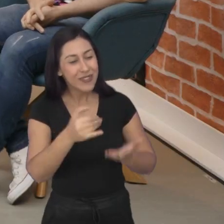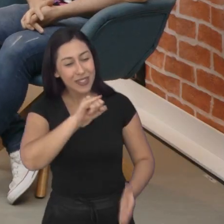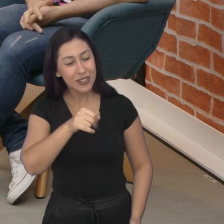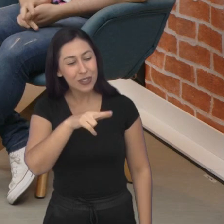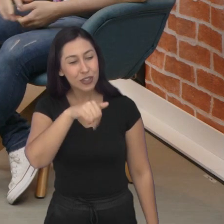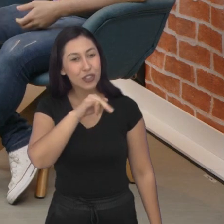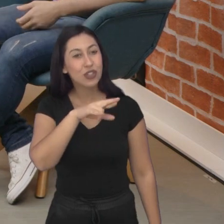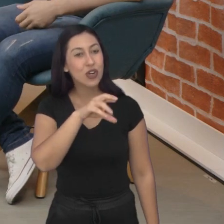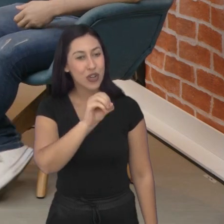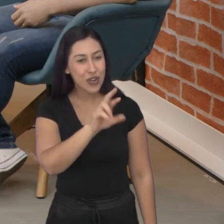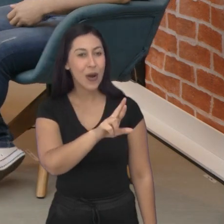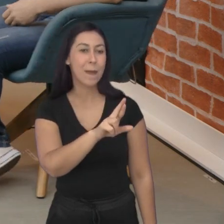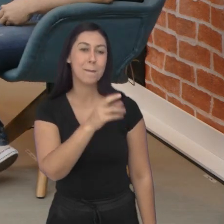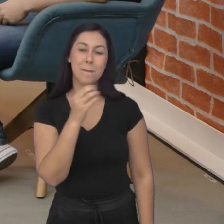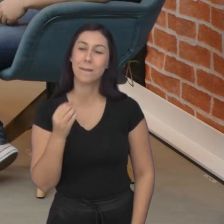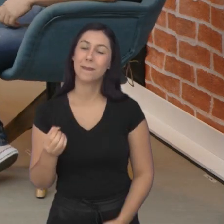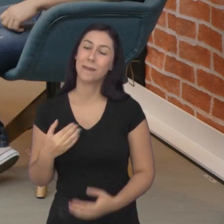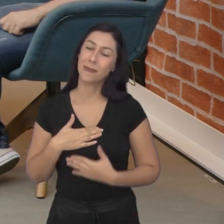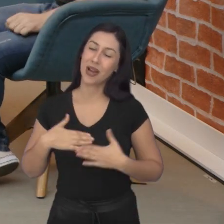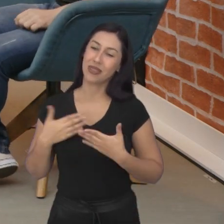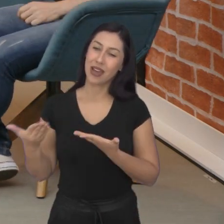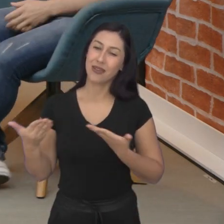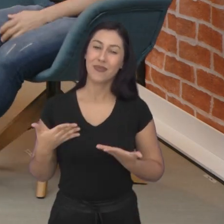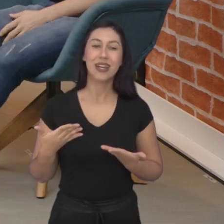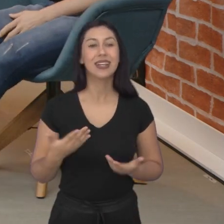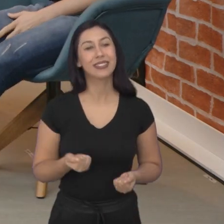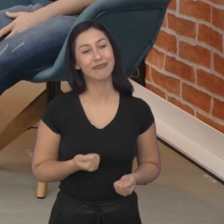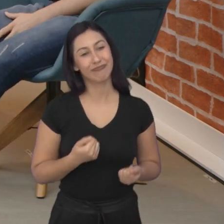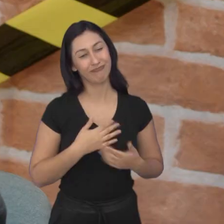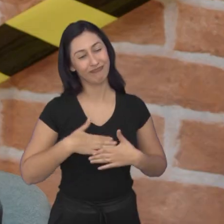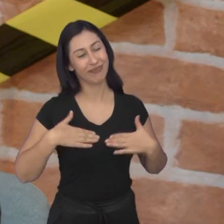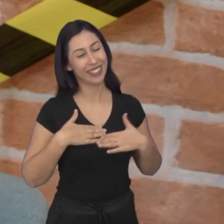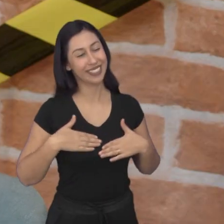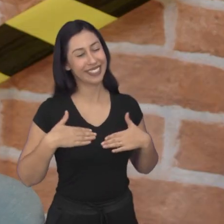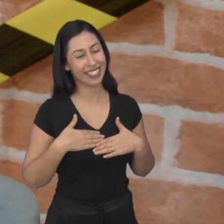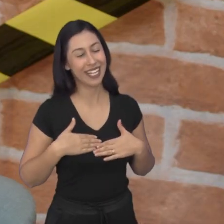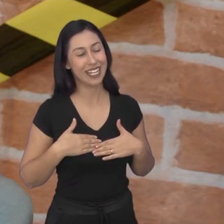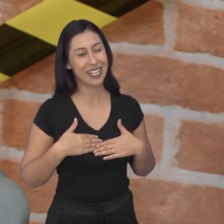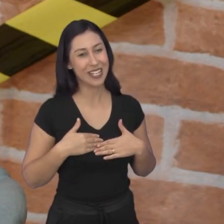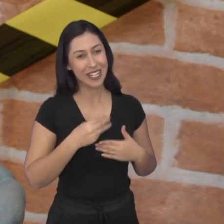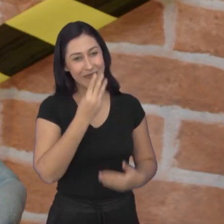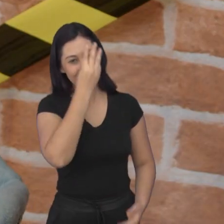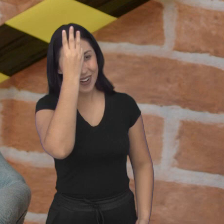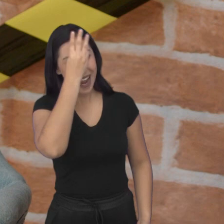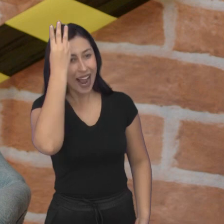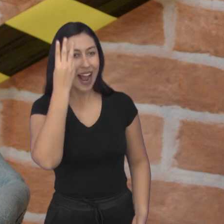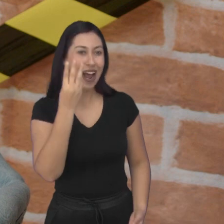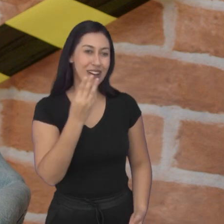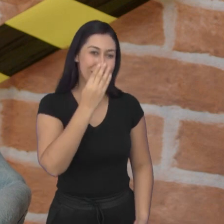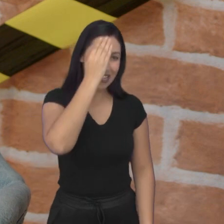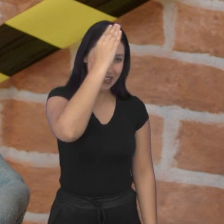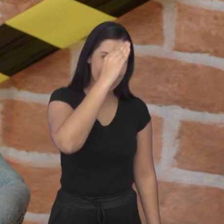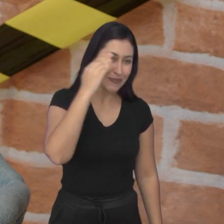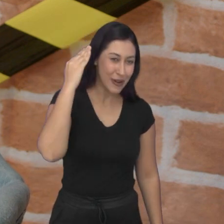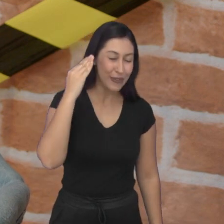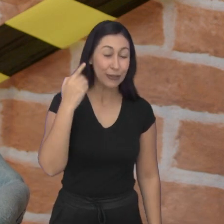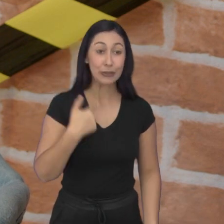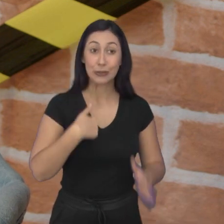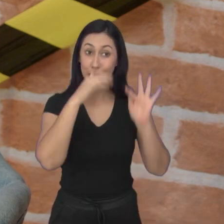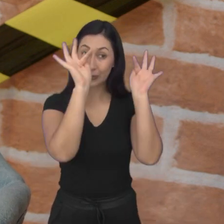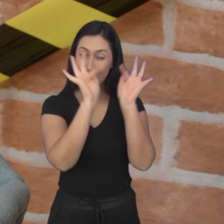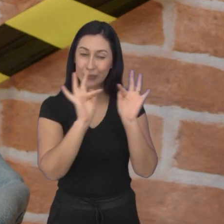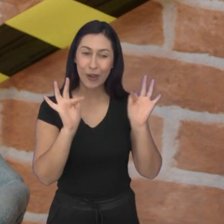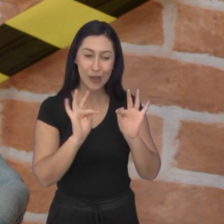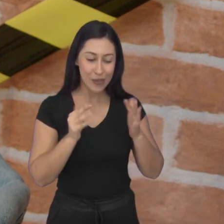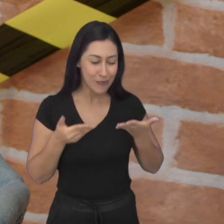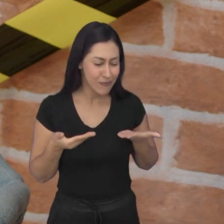Cara, prazer em ter você aqui. Prazer, Marvin, prazer, Thiago. Estou muito feliz de ter recebido esse convite aqui para a TV